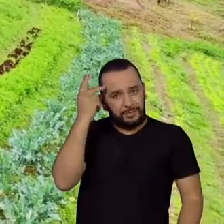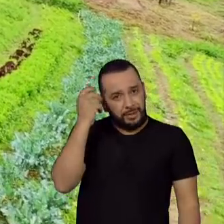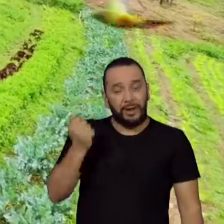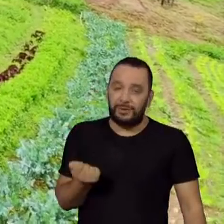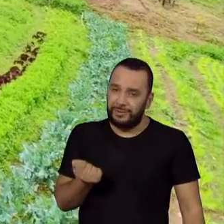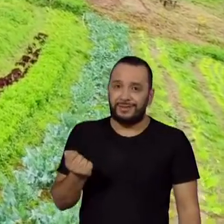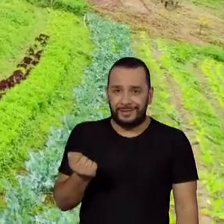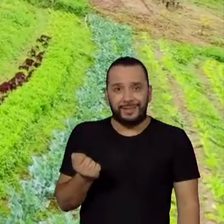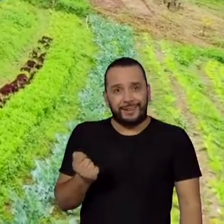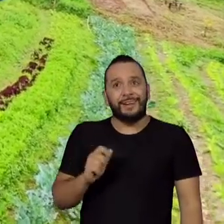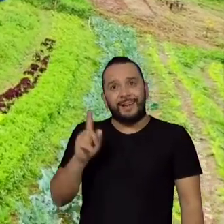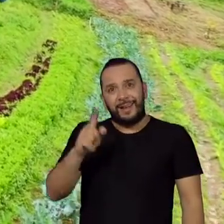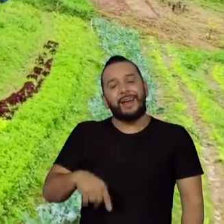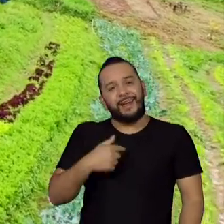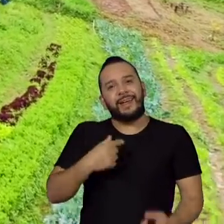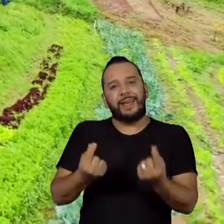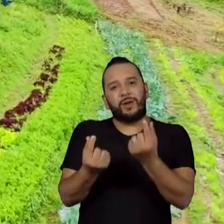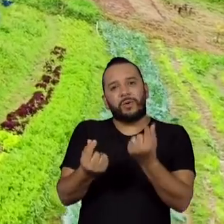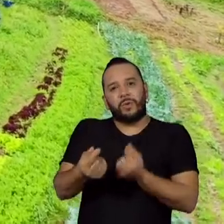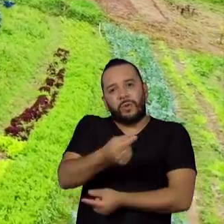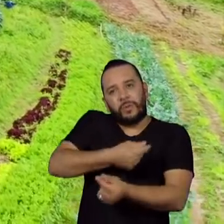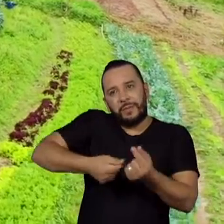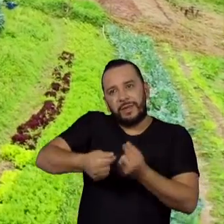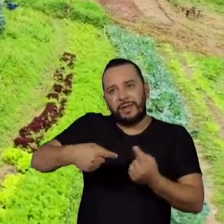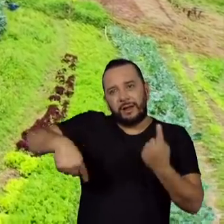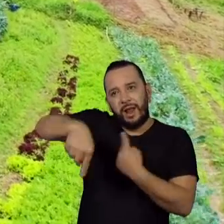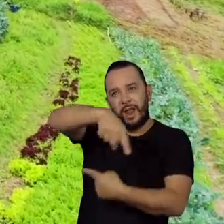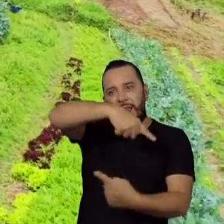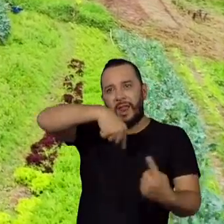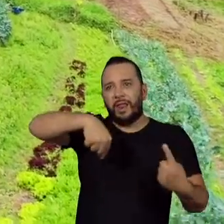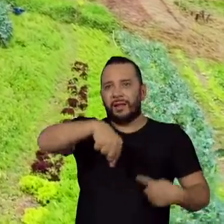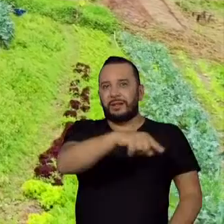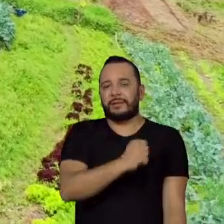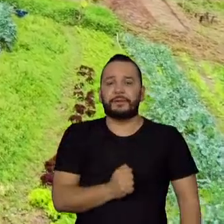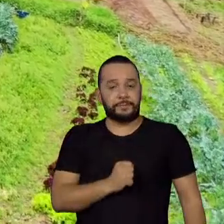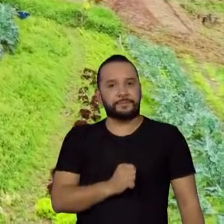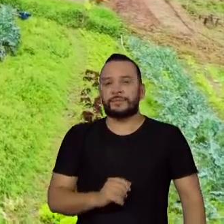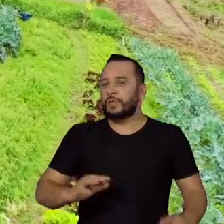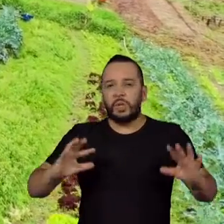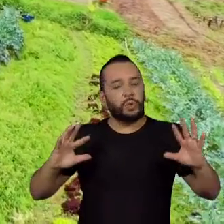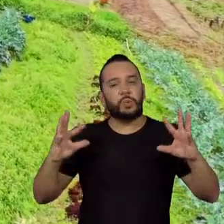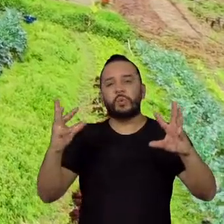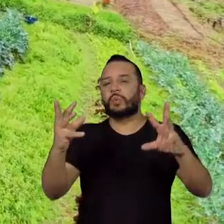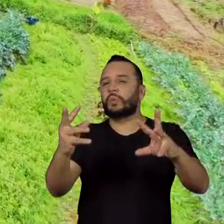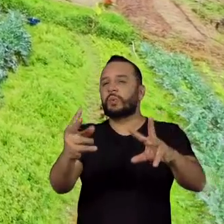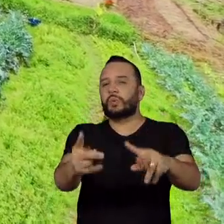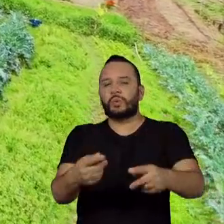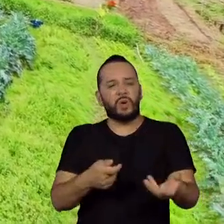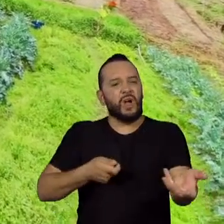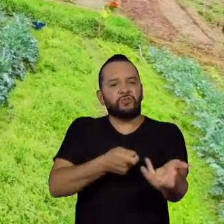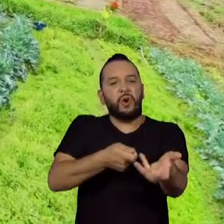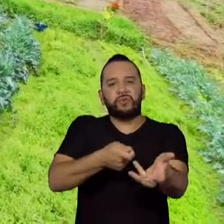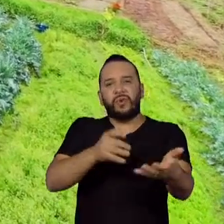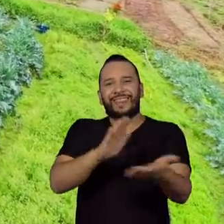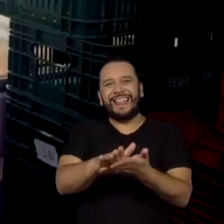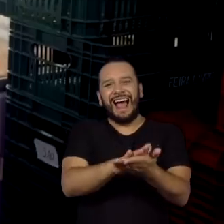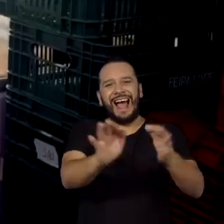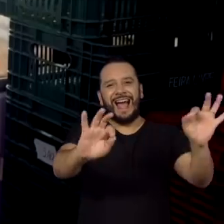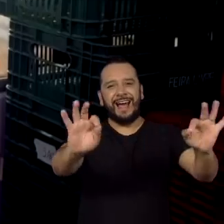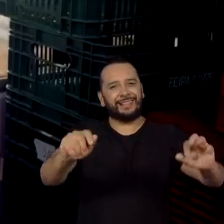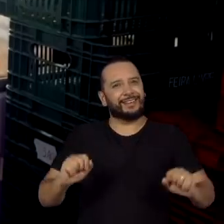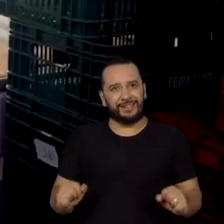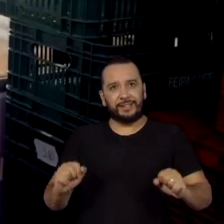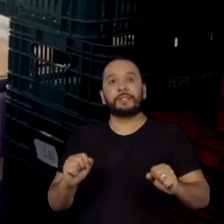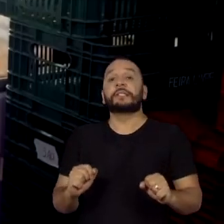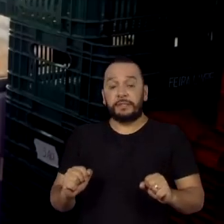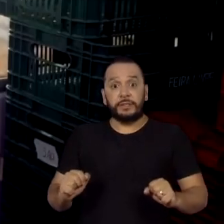faz parte dessa economia circular. Toda a produção sem agrotóxicos, em qualquer espaço de São Paulo que